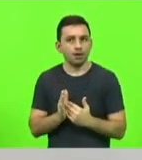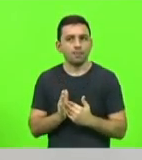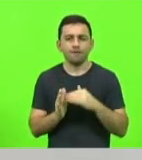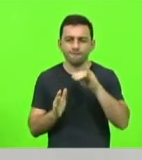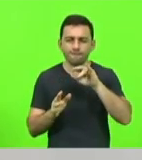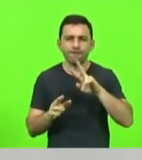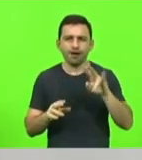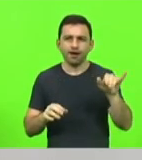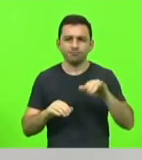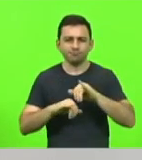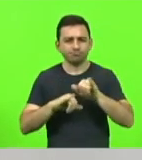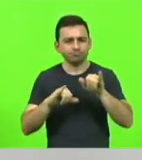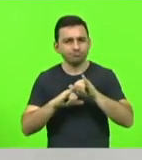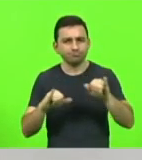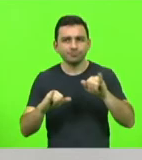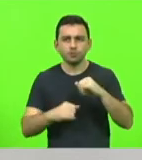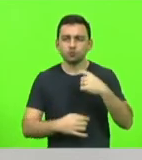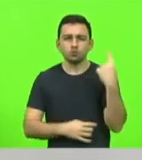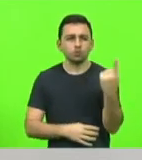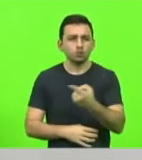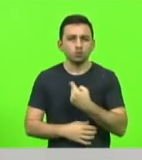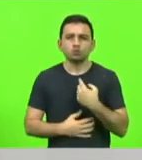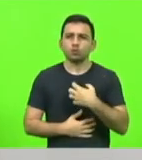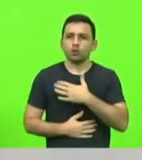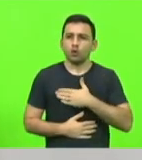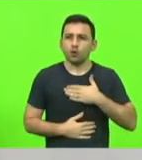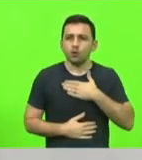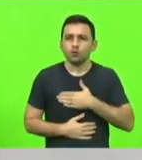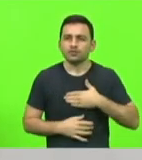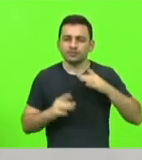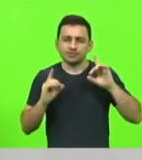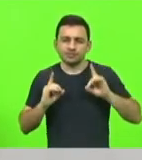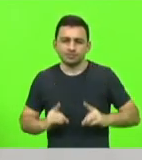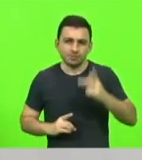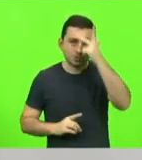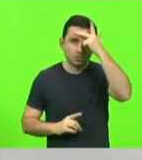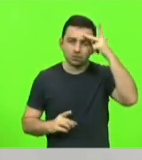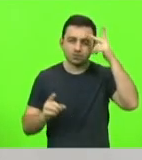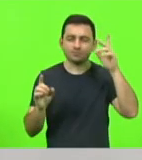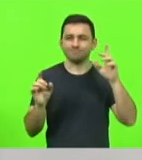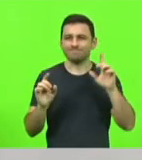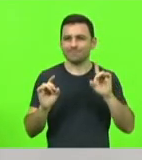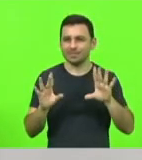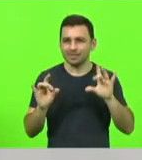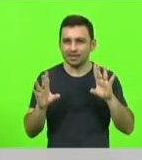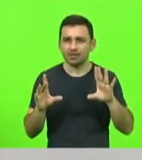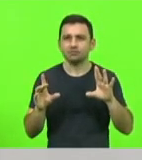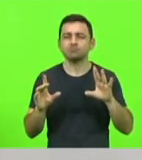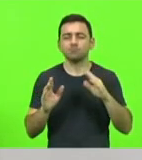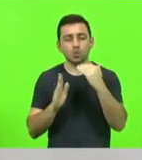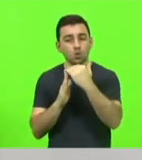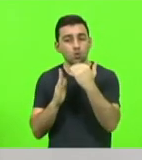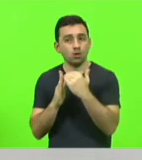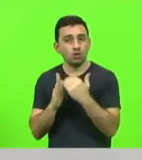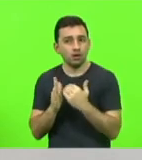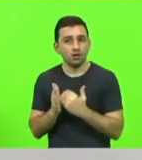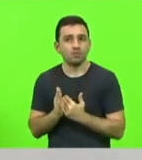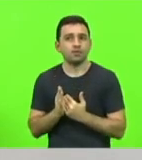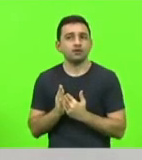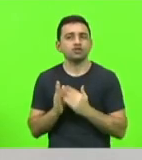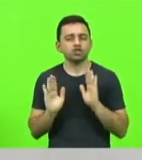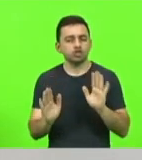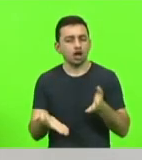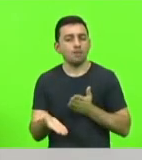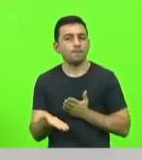esperança, dignidade para as pessoas especiais de Santa Catarina, programa este aprovado também nessa